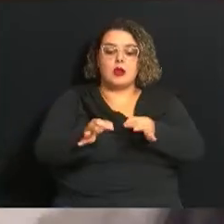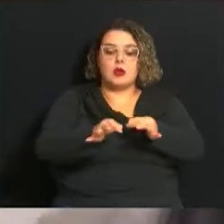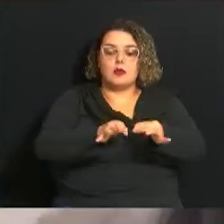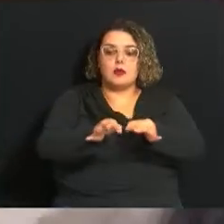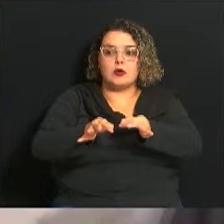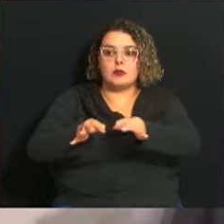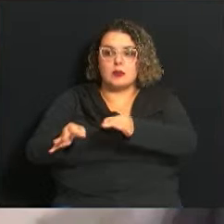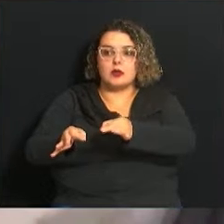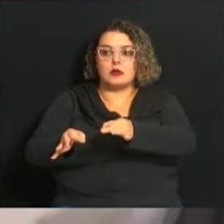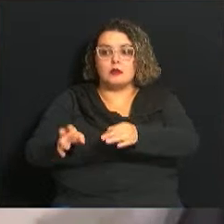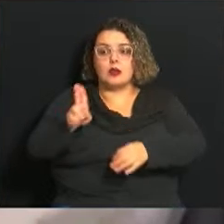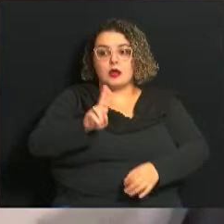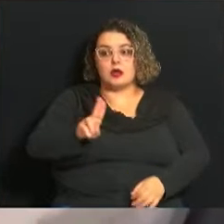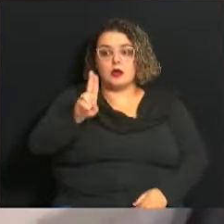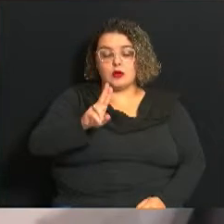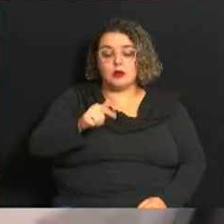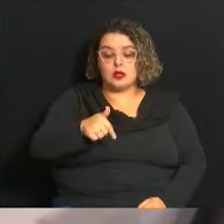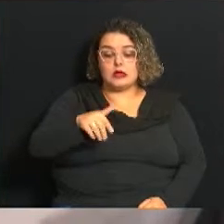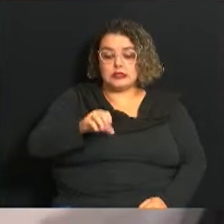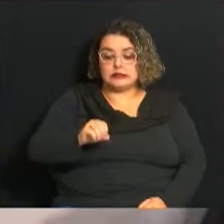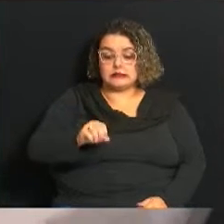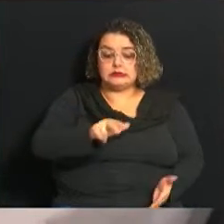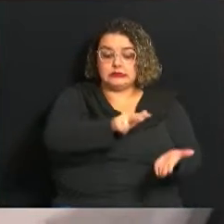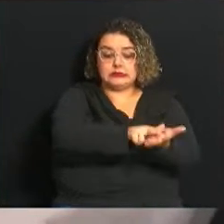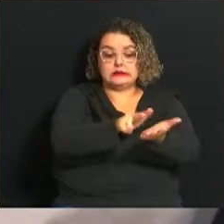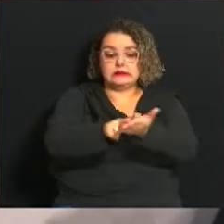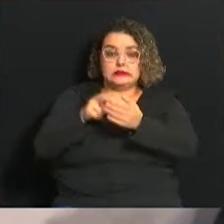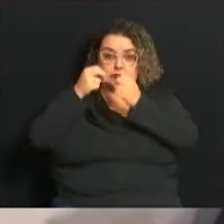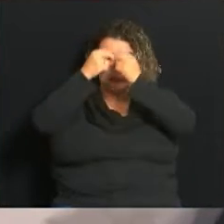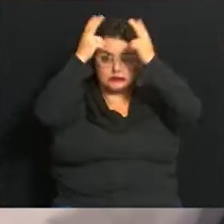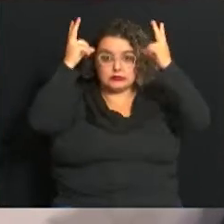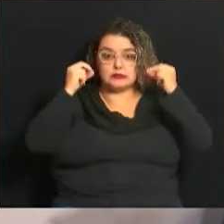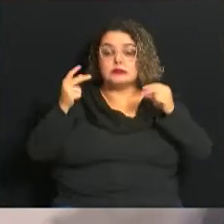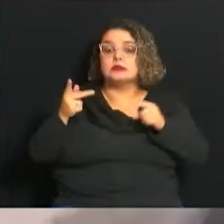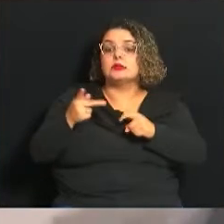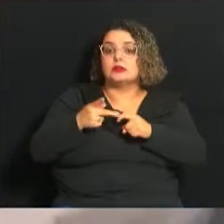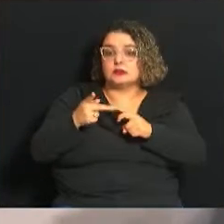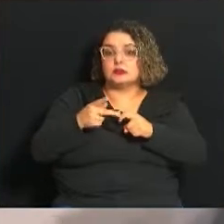para a implantação de 70 leitos de enfermaria pediátrica e de